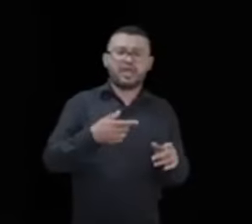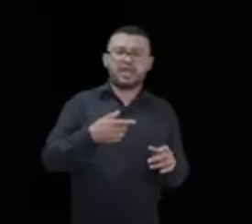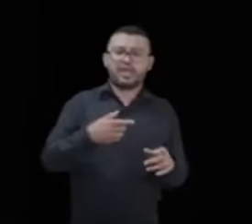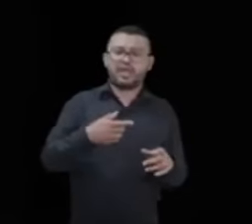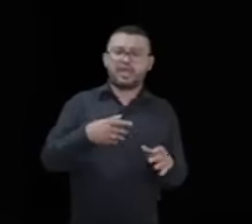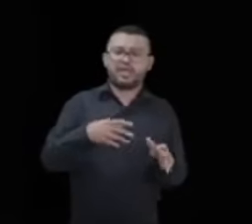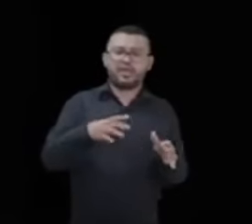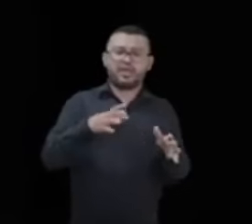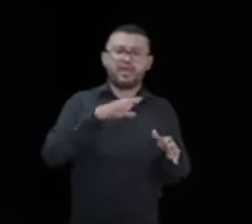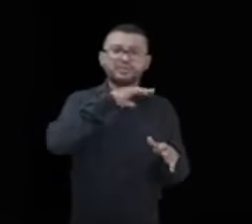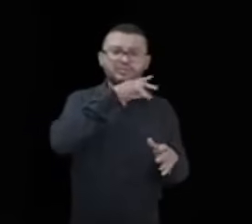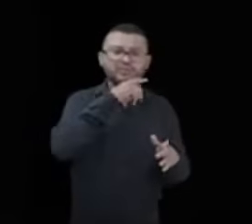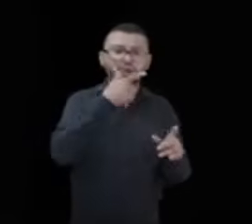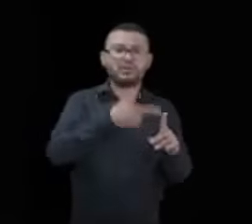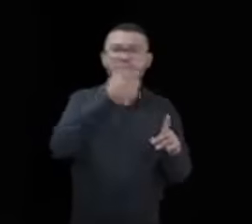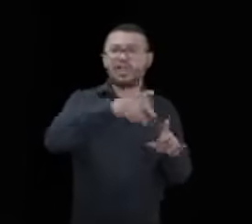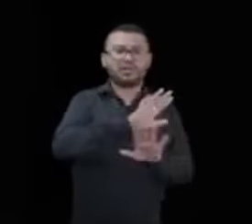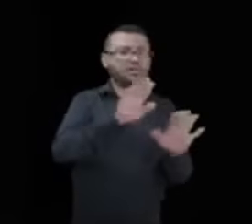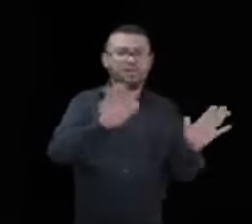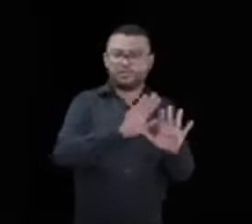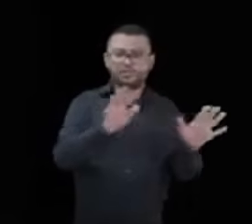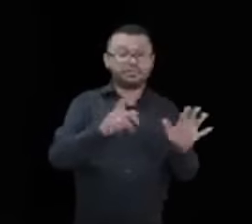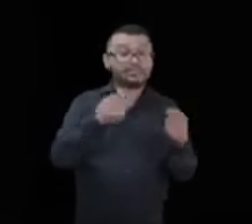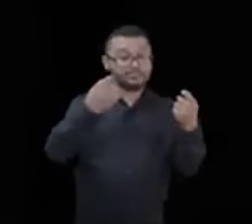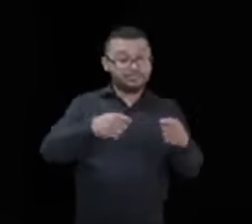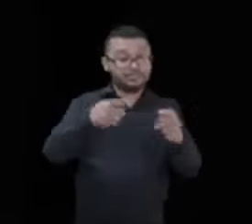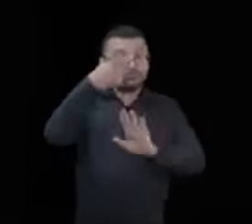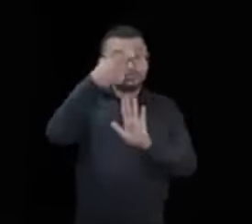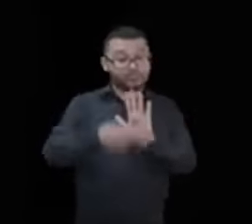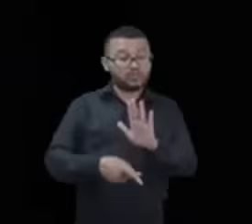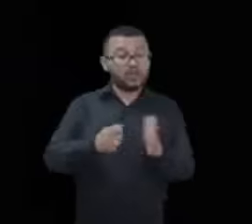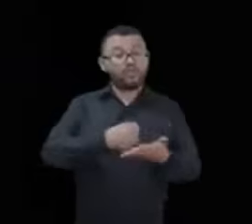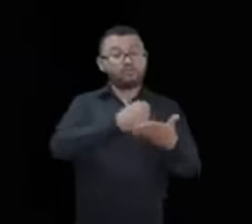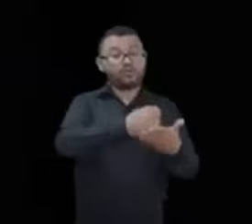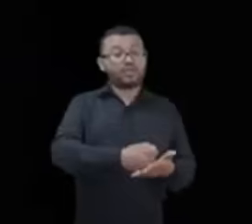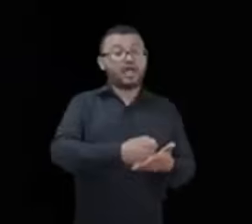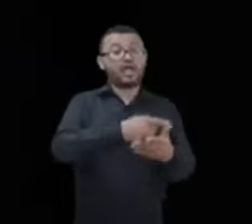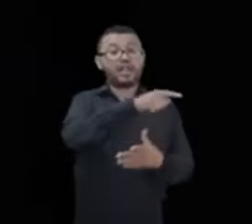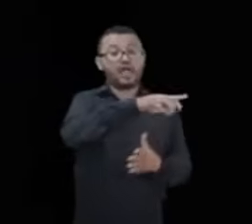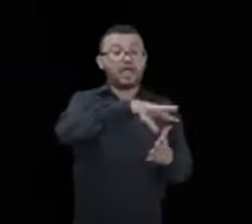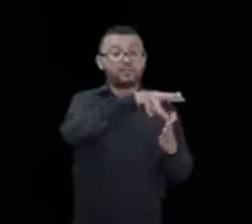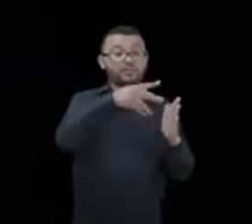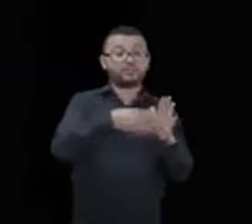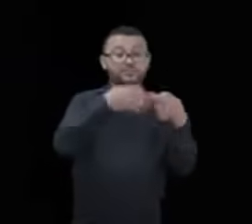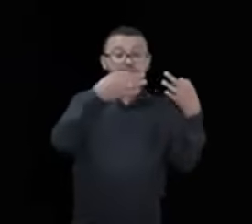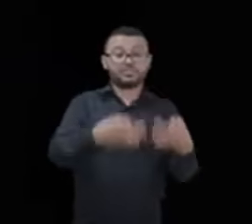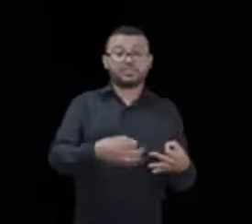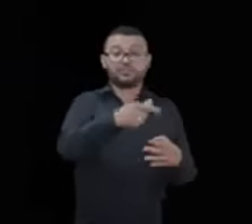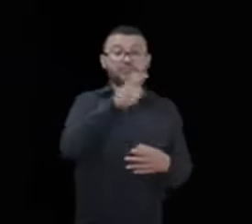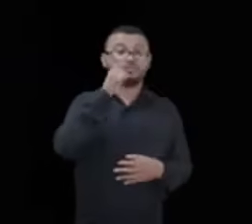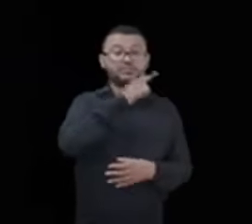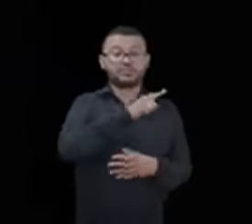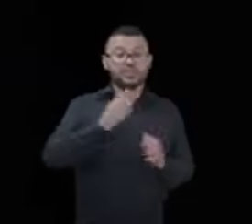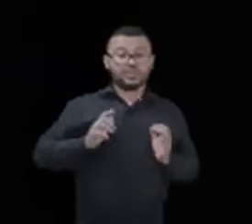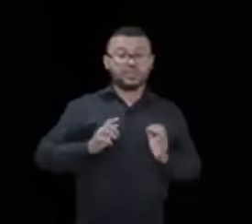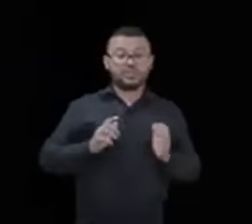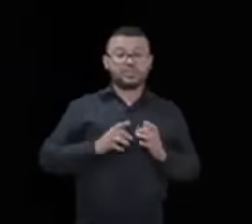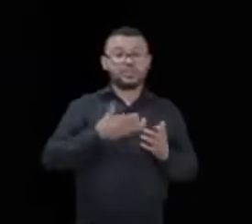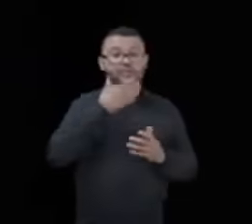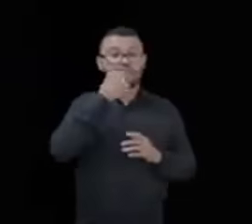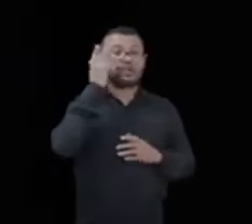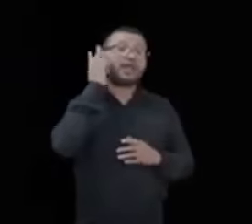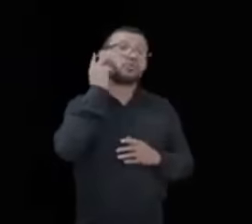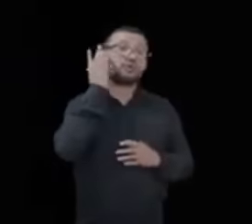temos que ter um programa para o povo, para a sociedade da Amazônia Legal, que sinalize para a riqueza,